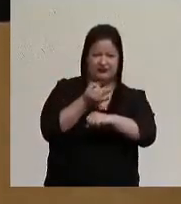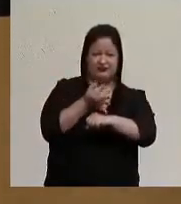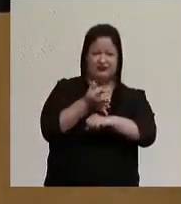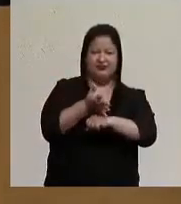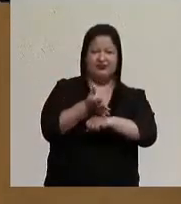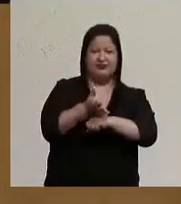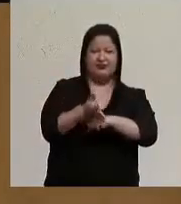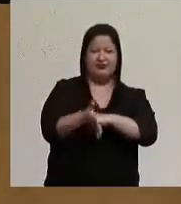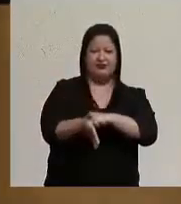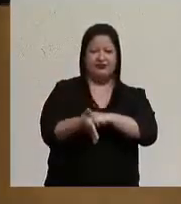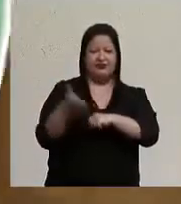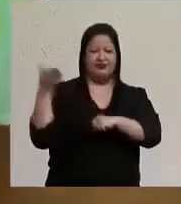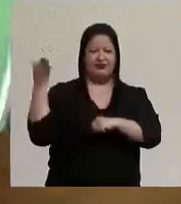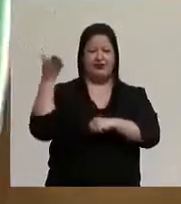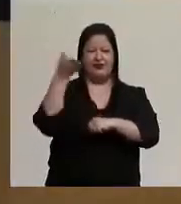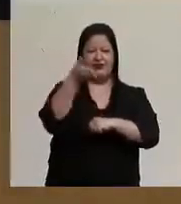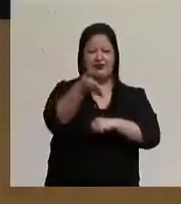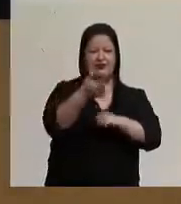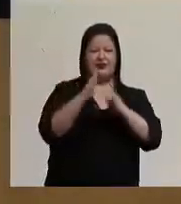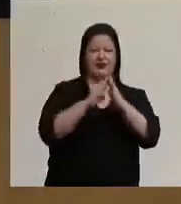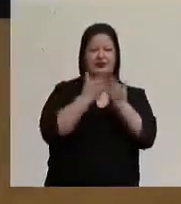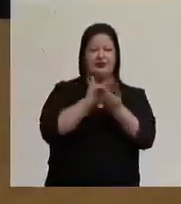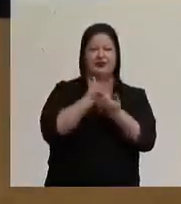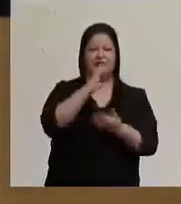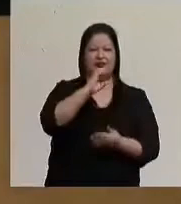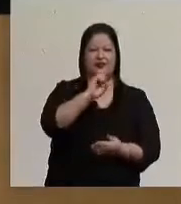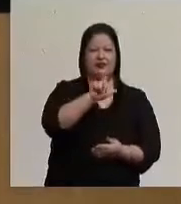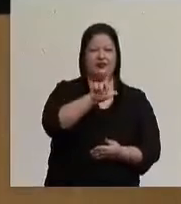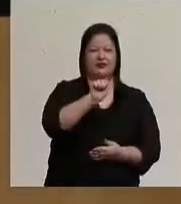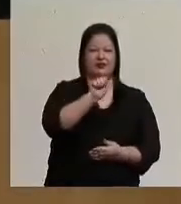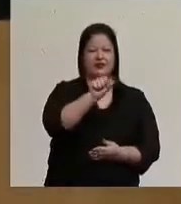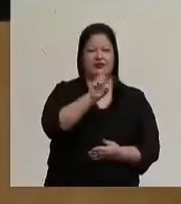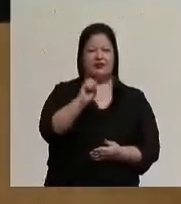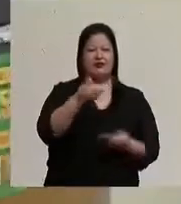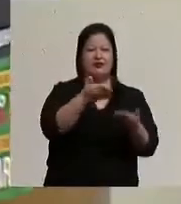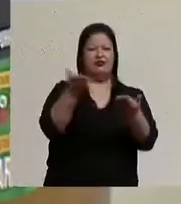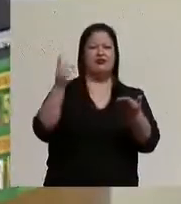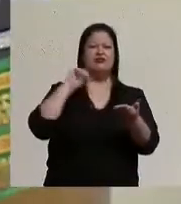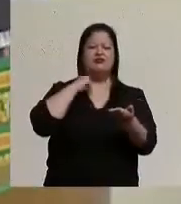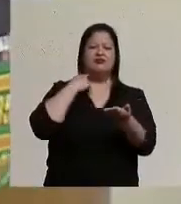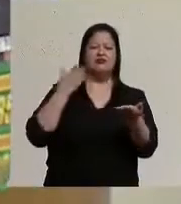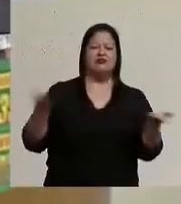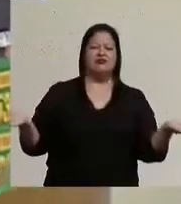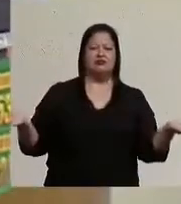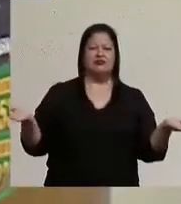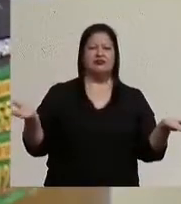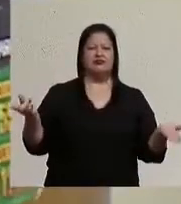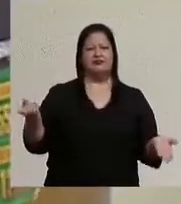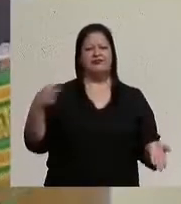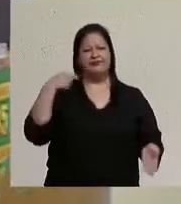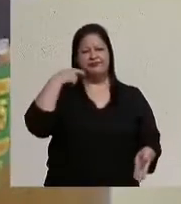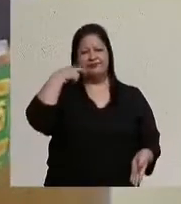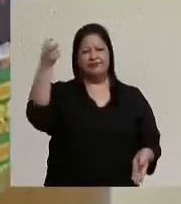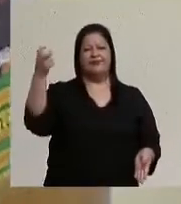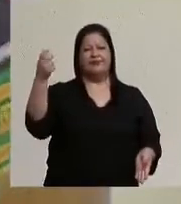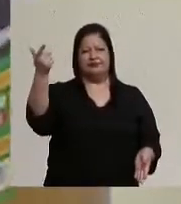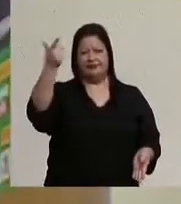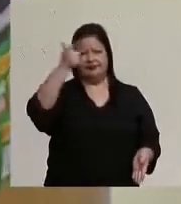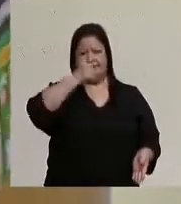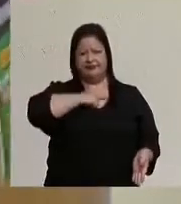foram lá na escola Colaço E jogaram aqui ó né Isso é vergonha